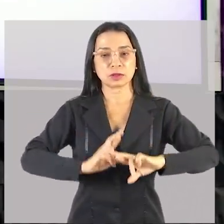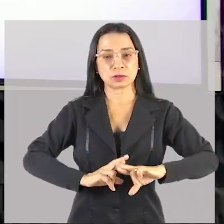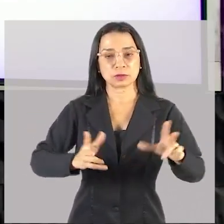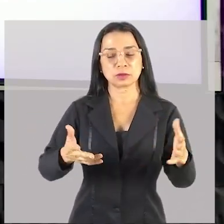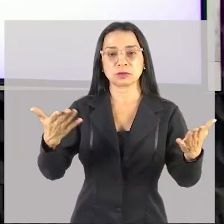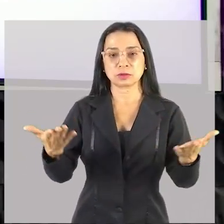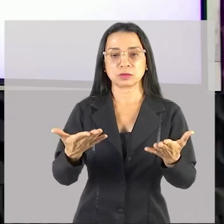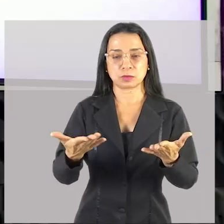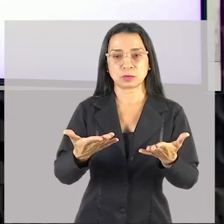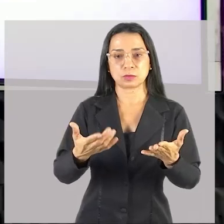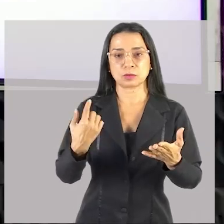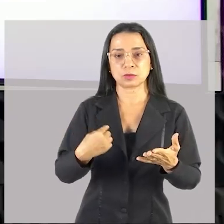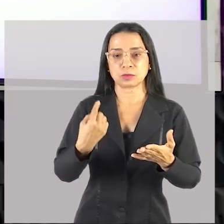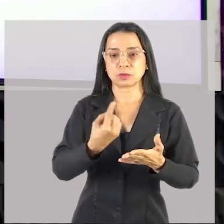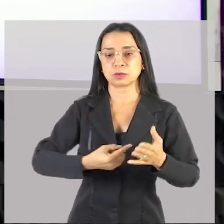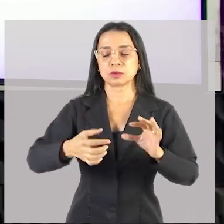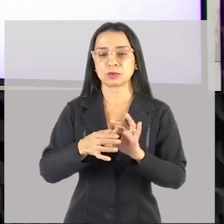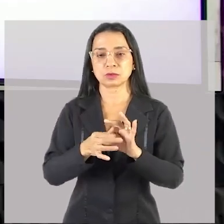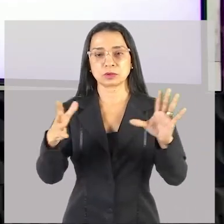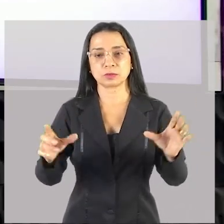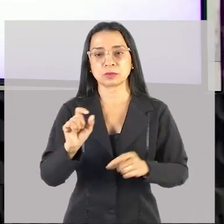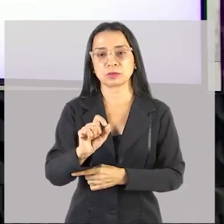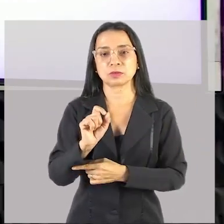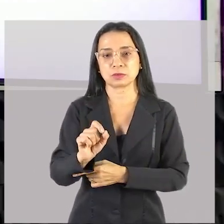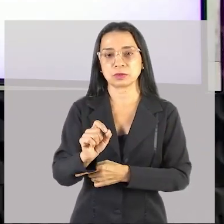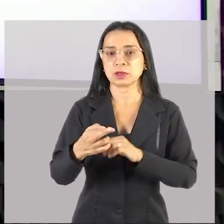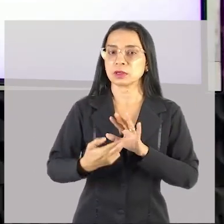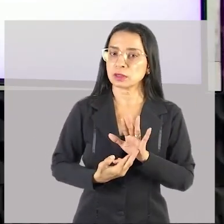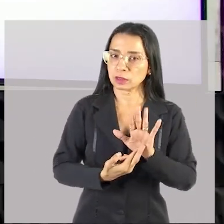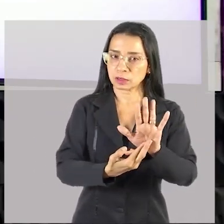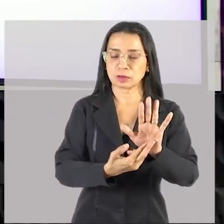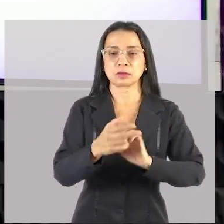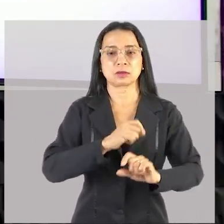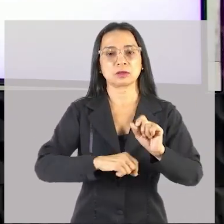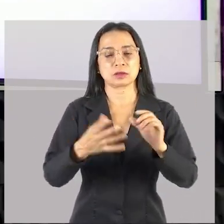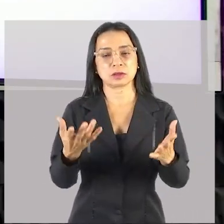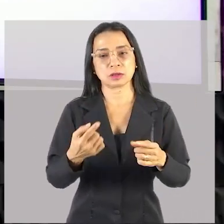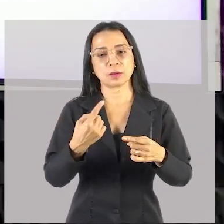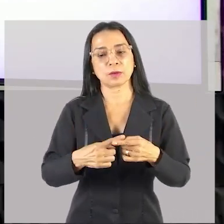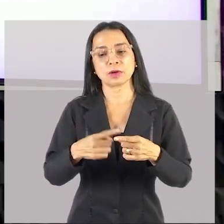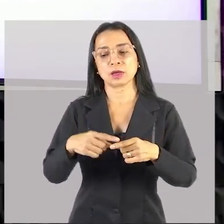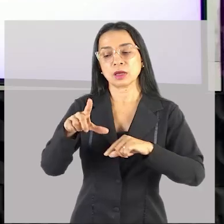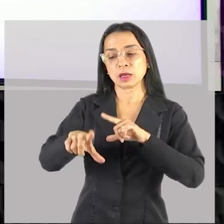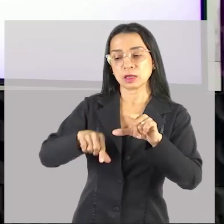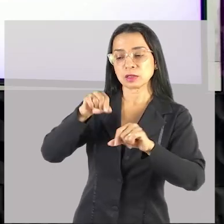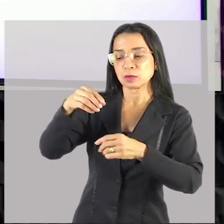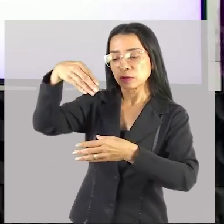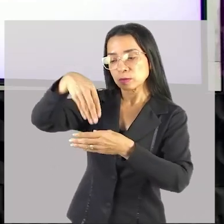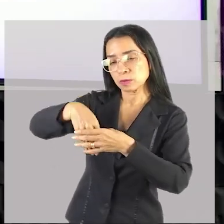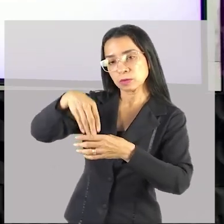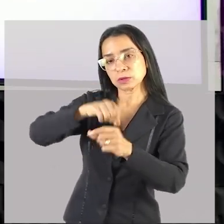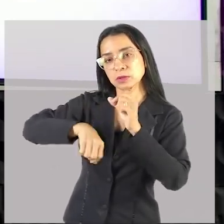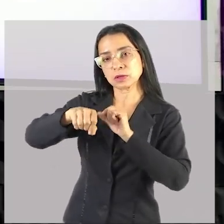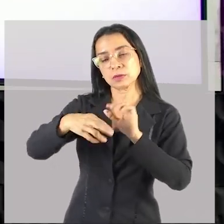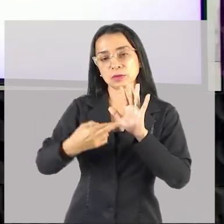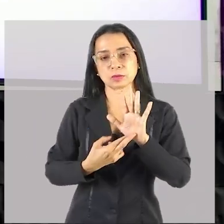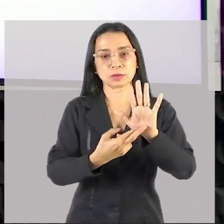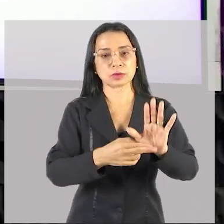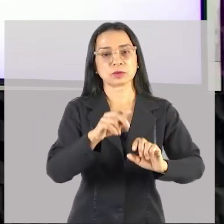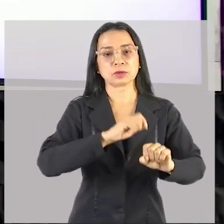hoje da nossa democracia, que é uma democracia representativa, porque nós elegemos representantes com